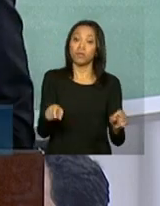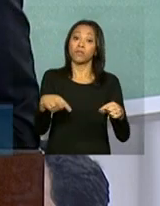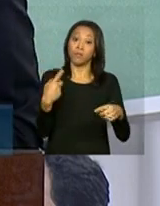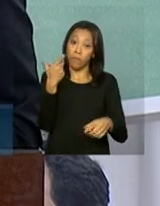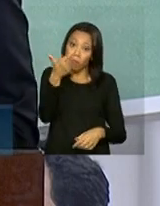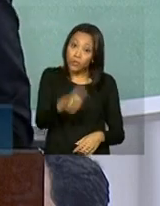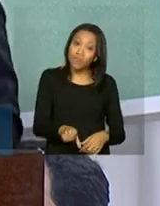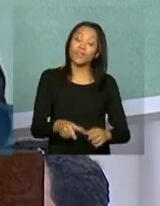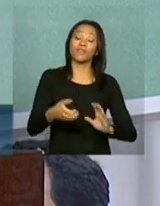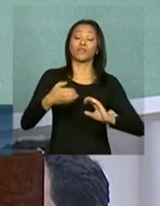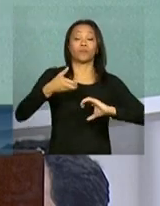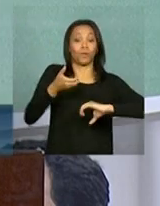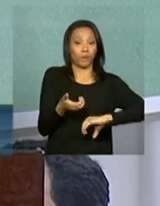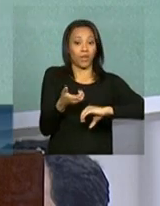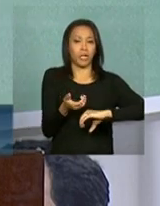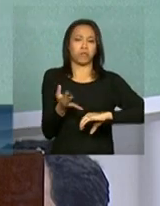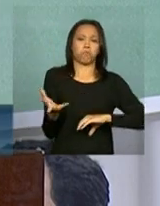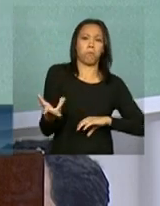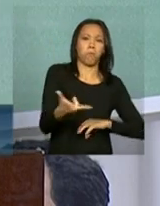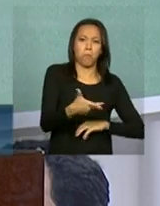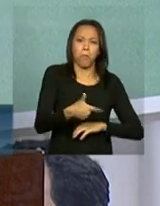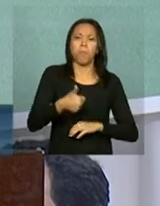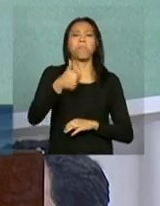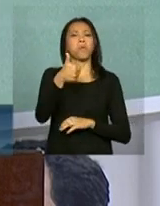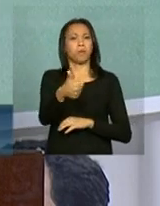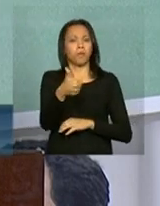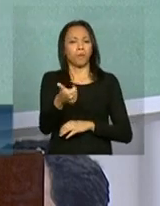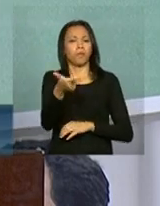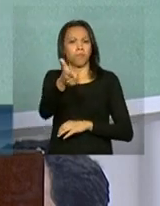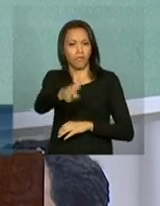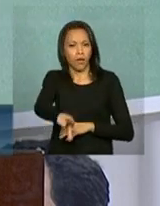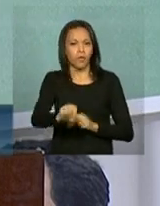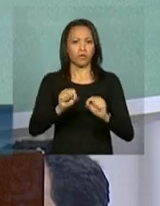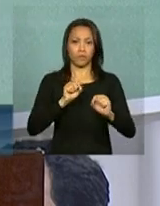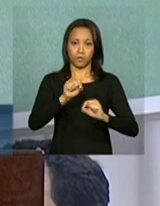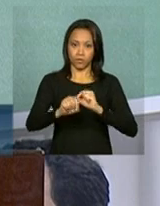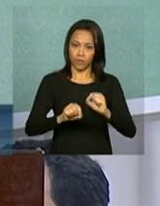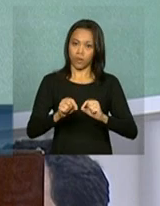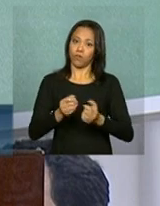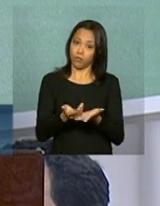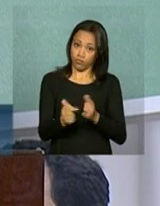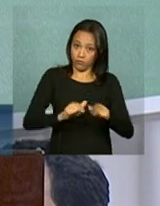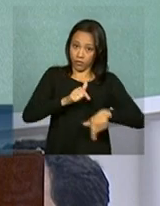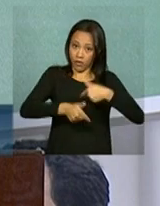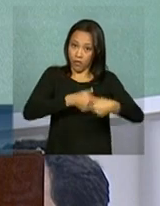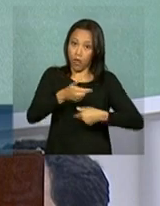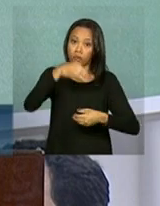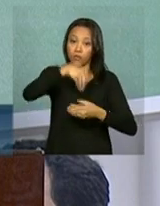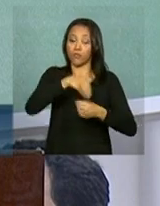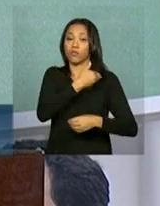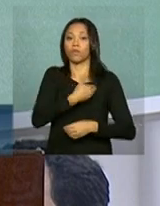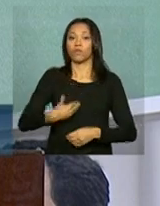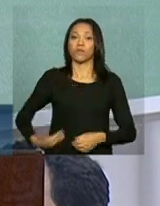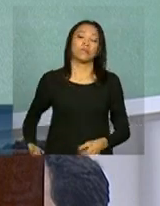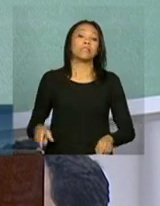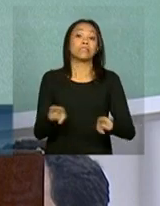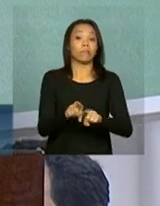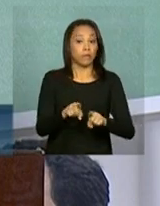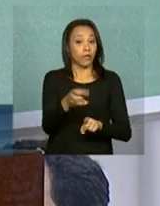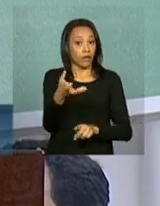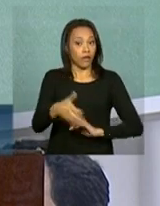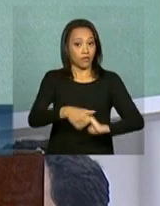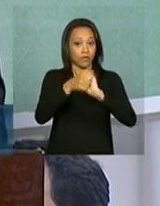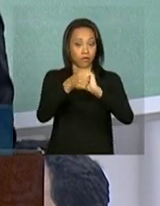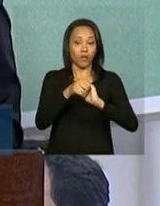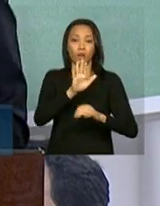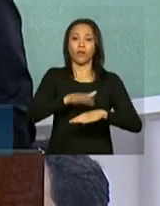vez, aprimorou ainda mais a iniciativa inicial do governo. Quero saudar em nome da